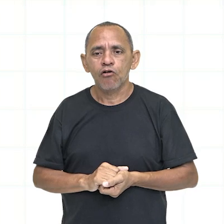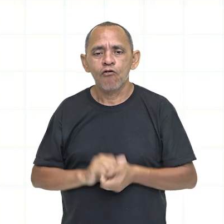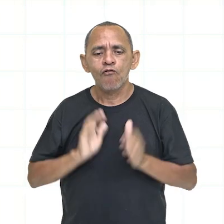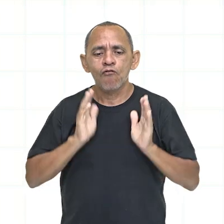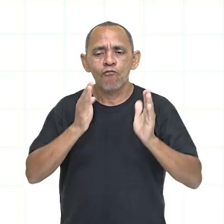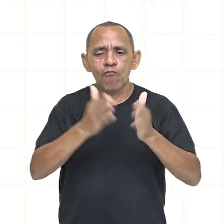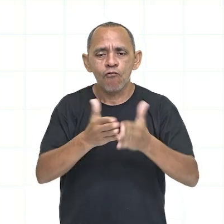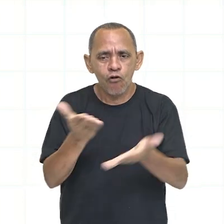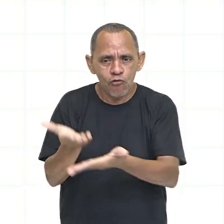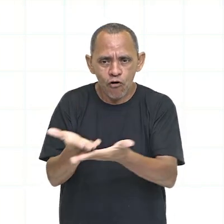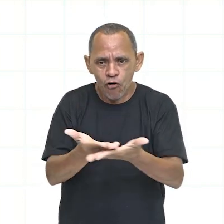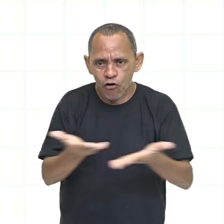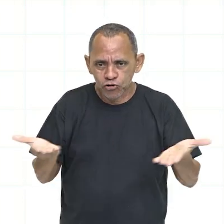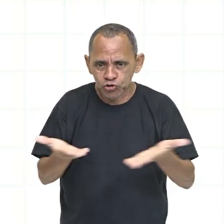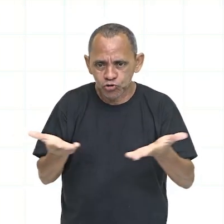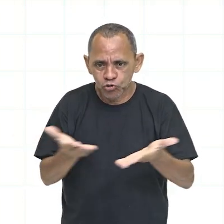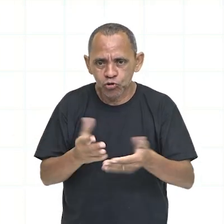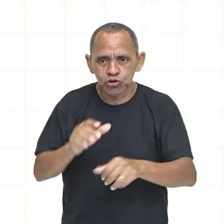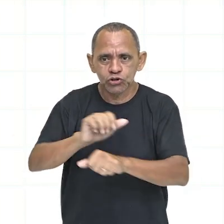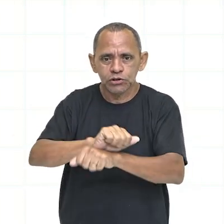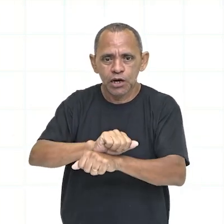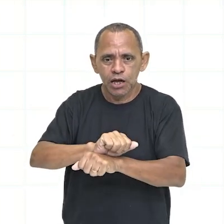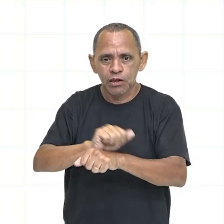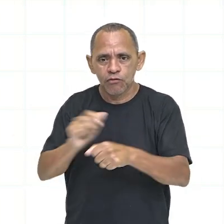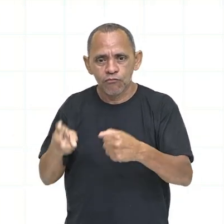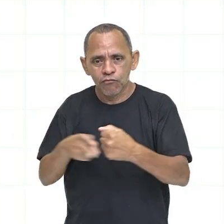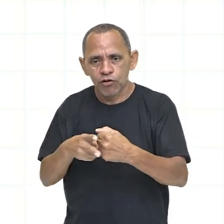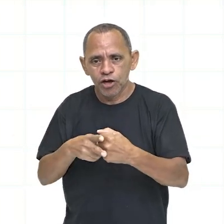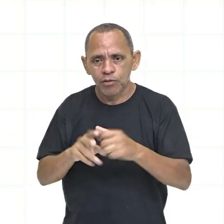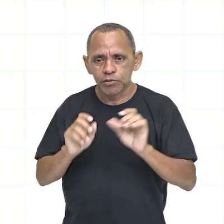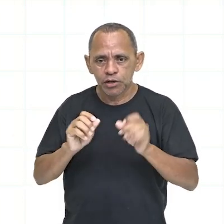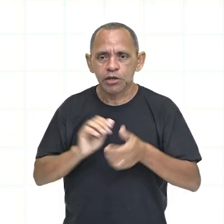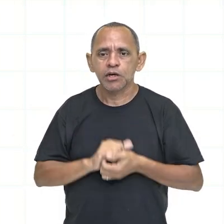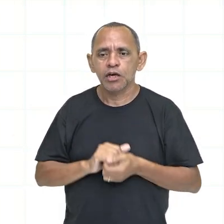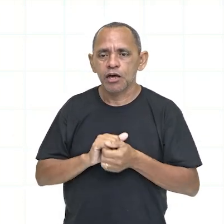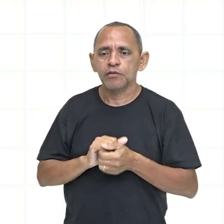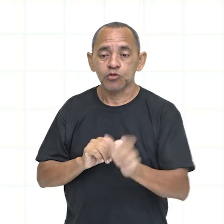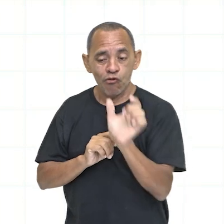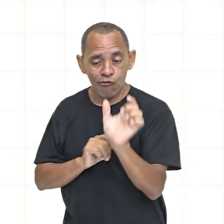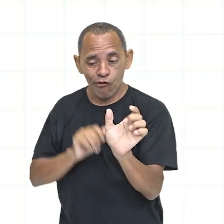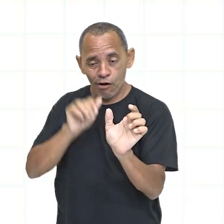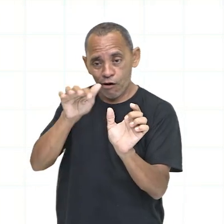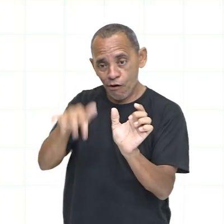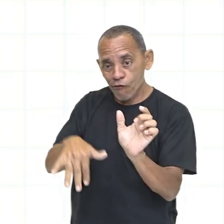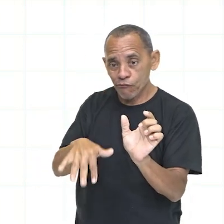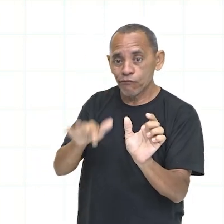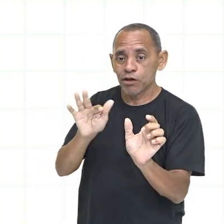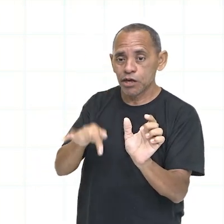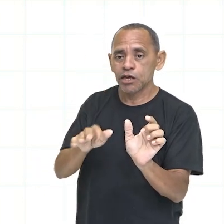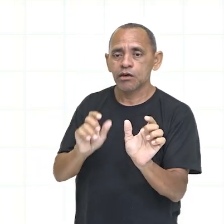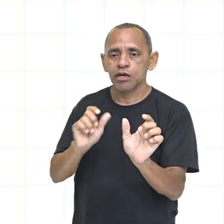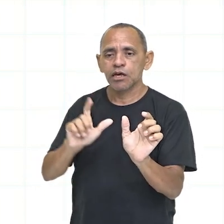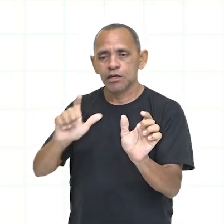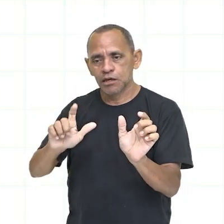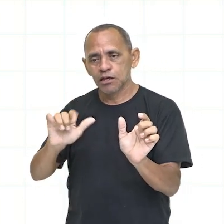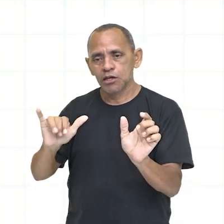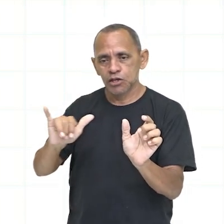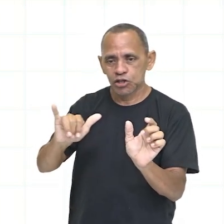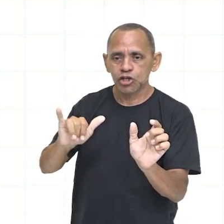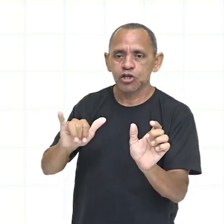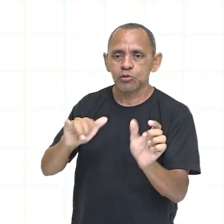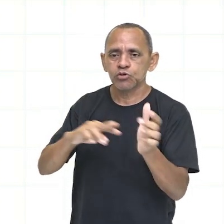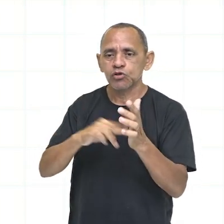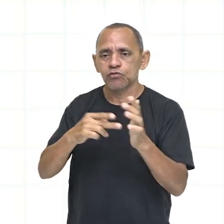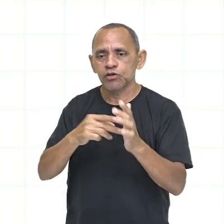de hoje, tá? Os advérbios com terminação em ly, cuja tradução, cujo significado vai